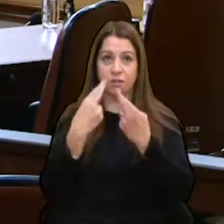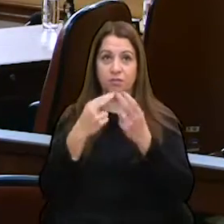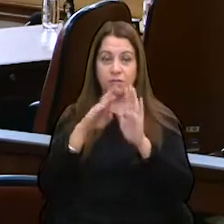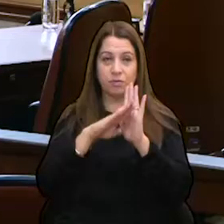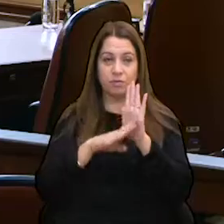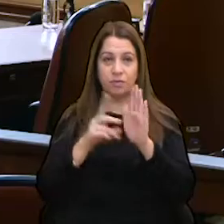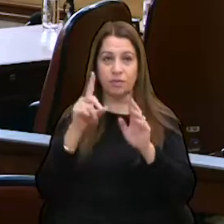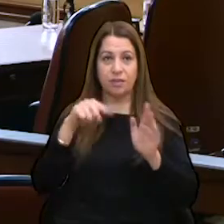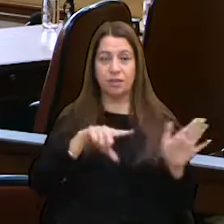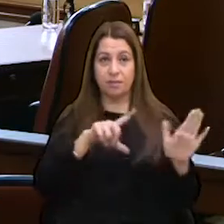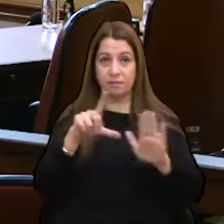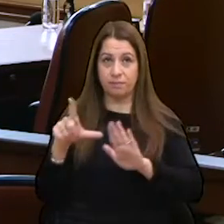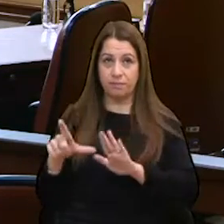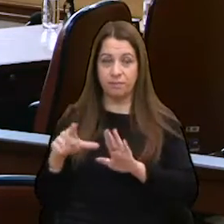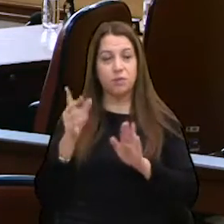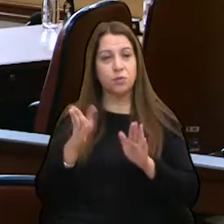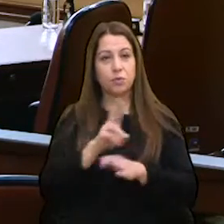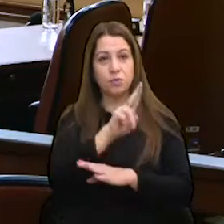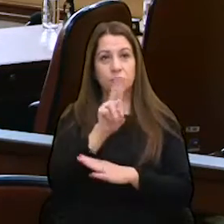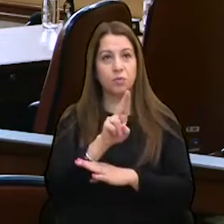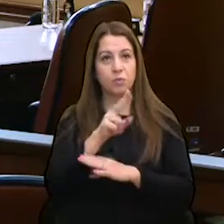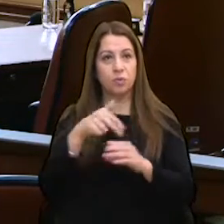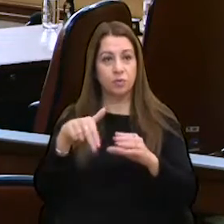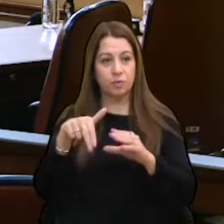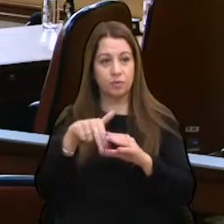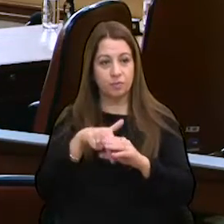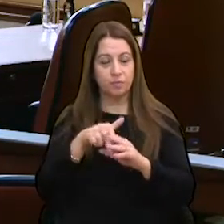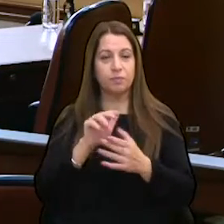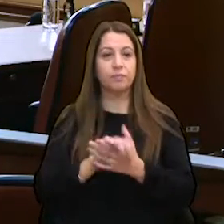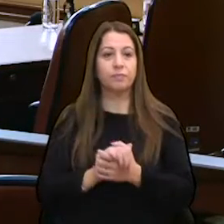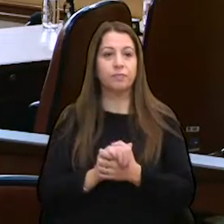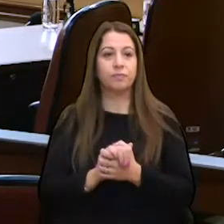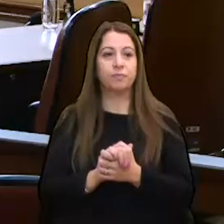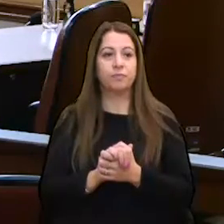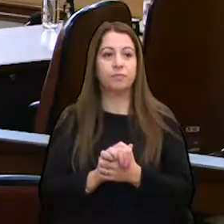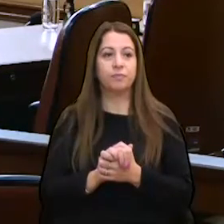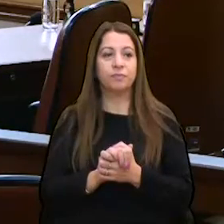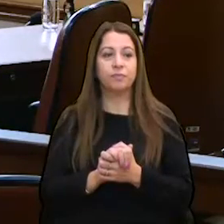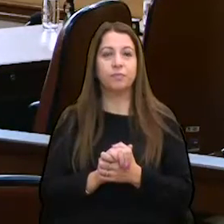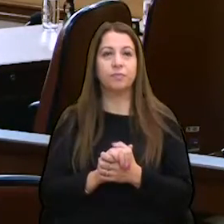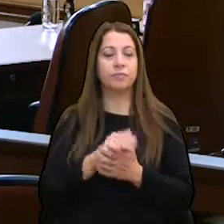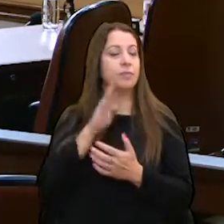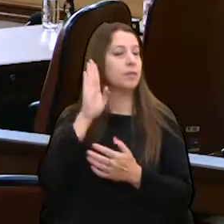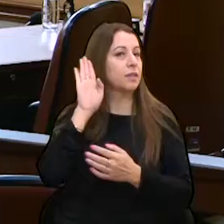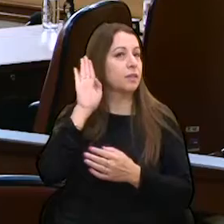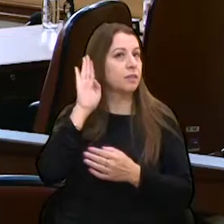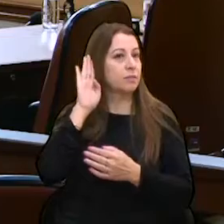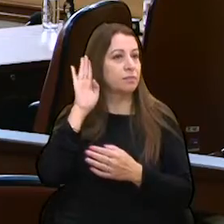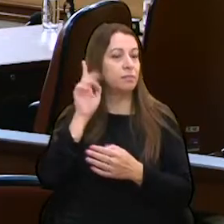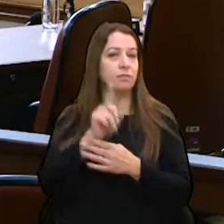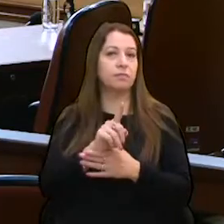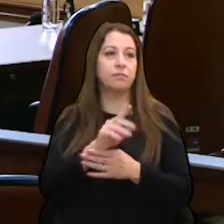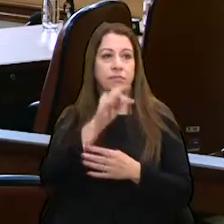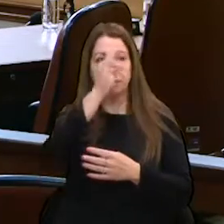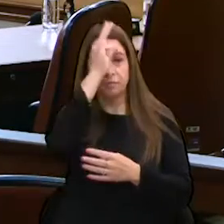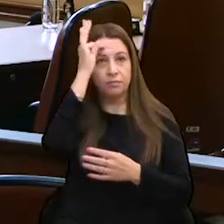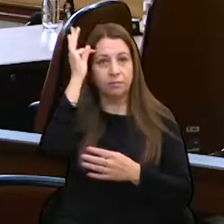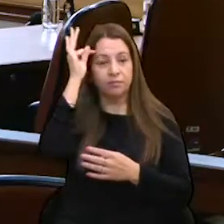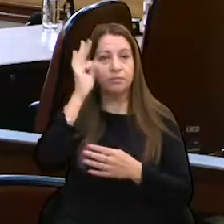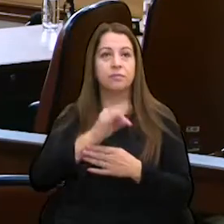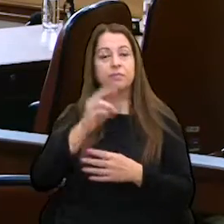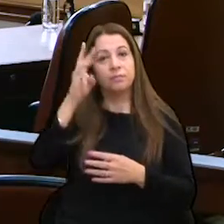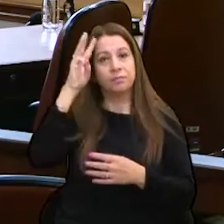ordinária dessa semana. Hoje ocupam um espaço no grande expediente os vereadores Alceu Tomé e Gustavo Toigo.